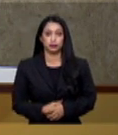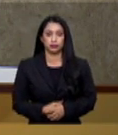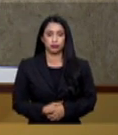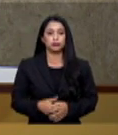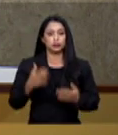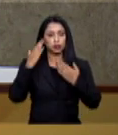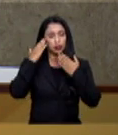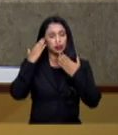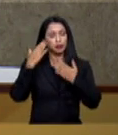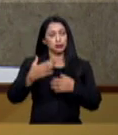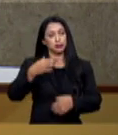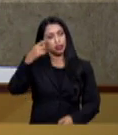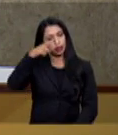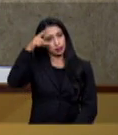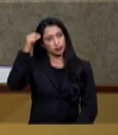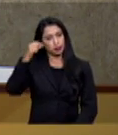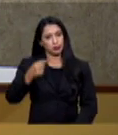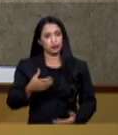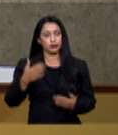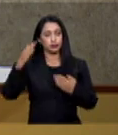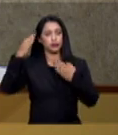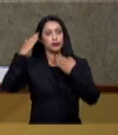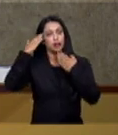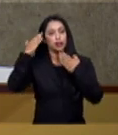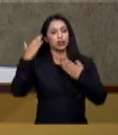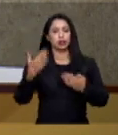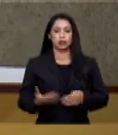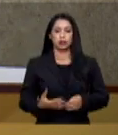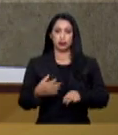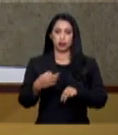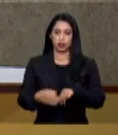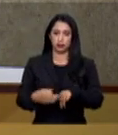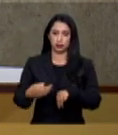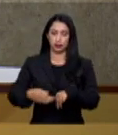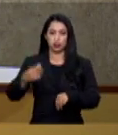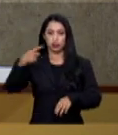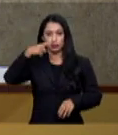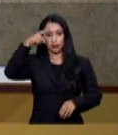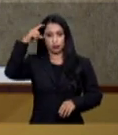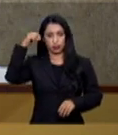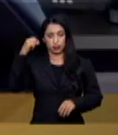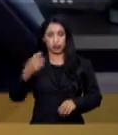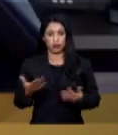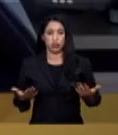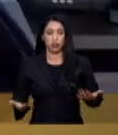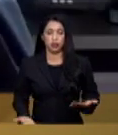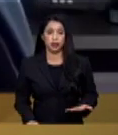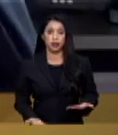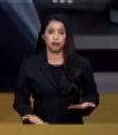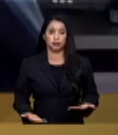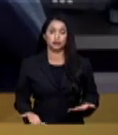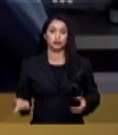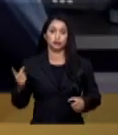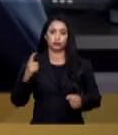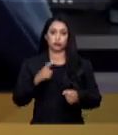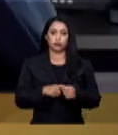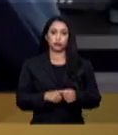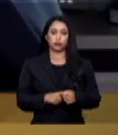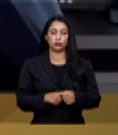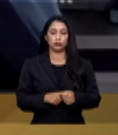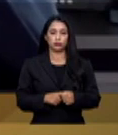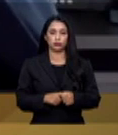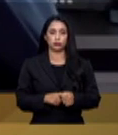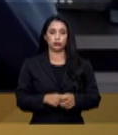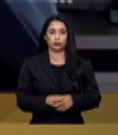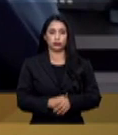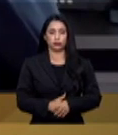Obrigado, ministro Barroso. Obrigado, ministro Luiz Fux. Então, retomando aqui